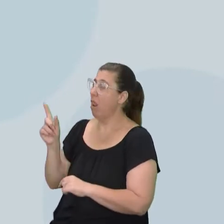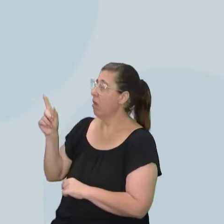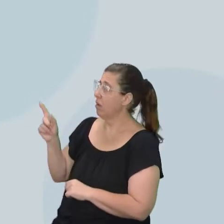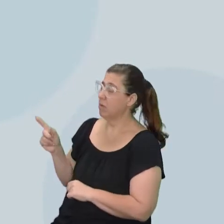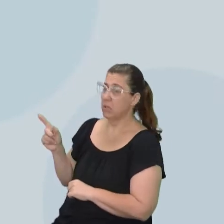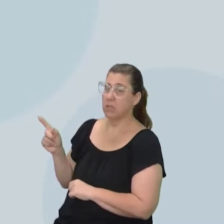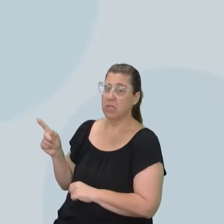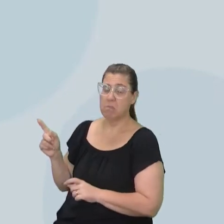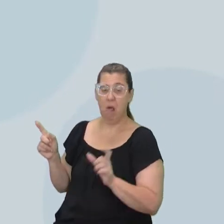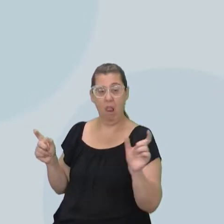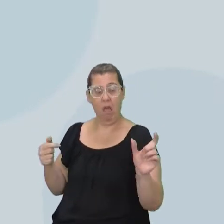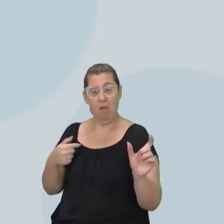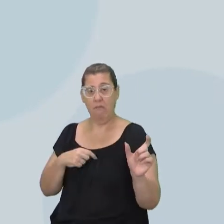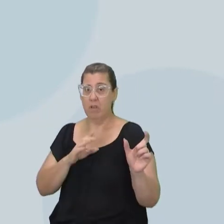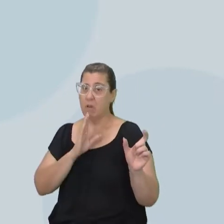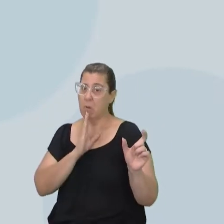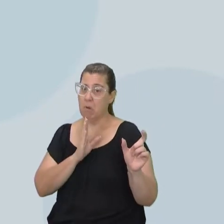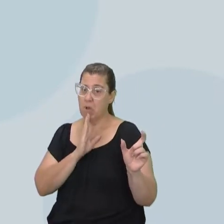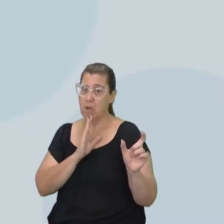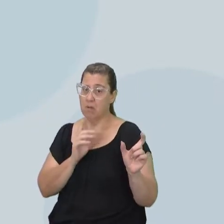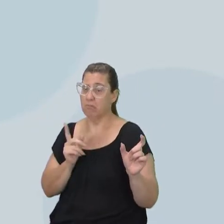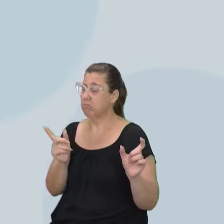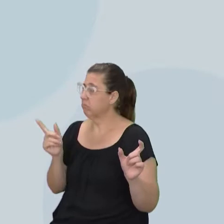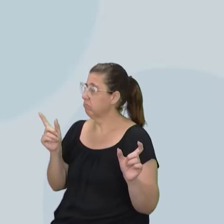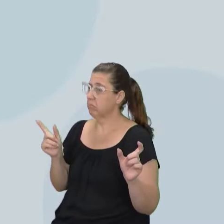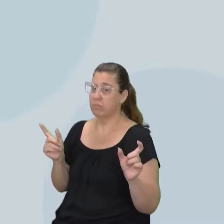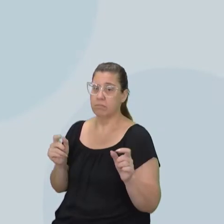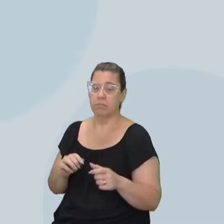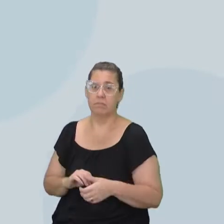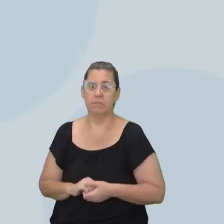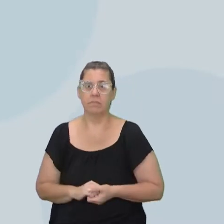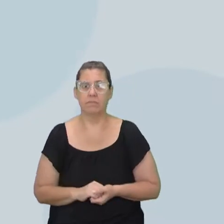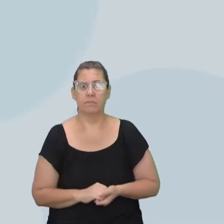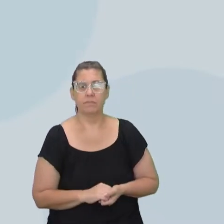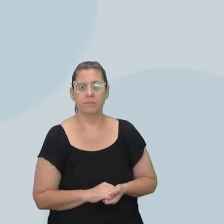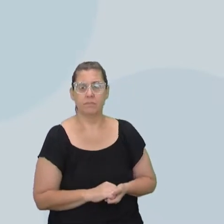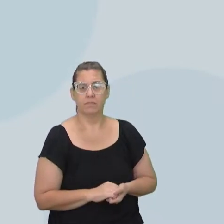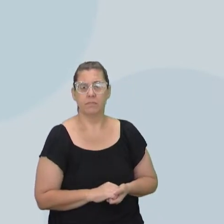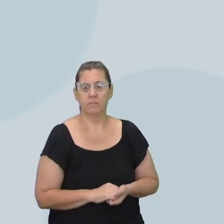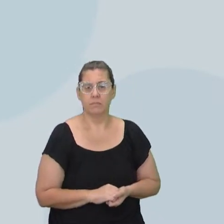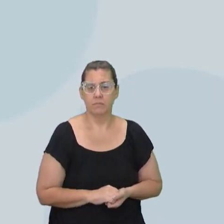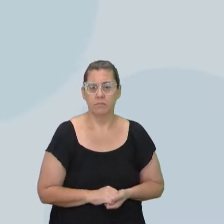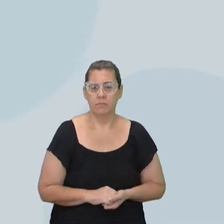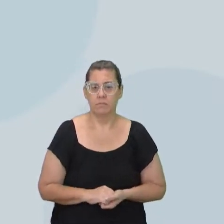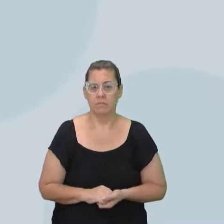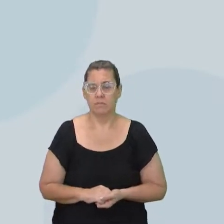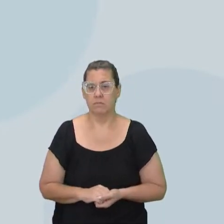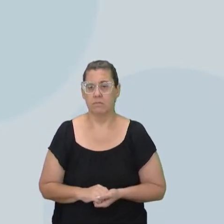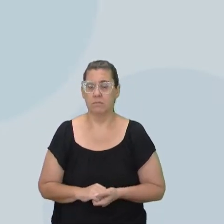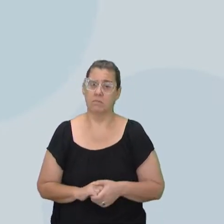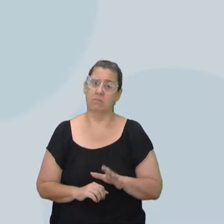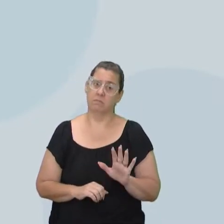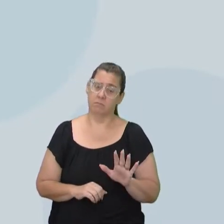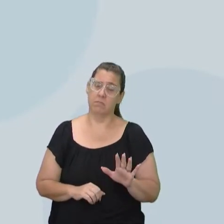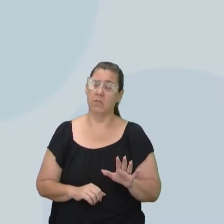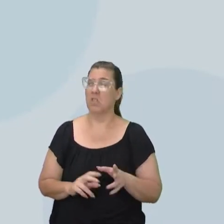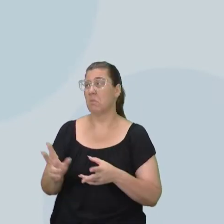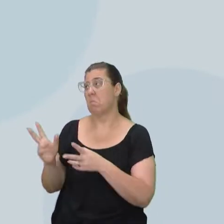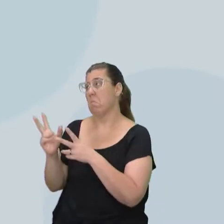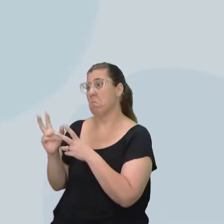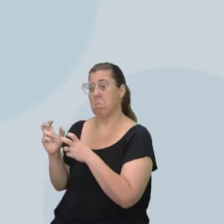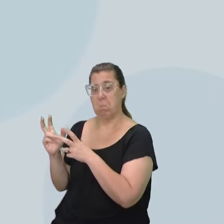leitura do que eu consigo, olha, vem para cá, com você aqui. No mínimo, eu consigo